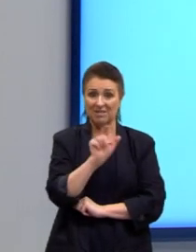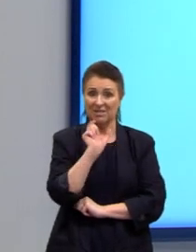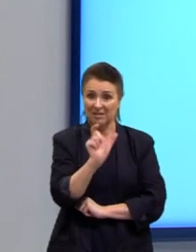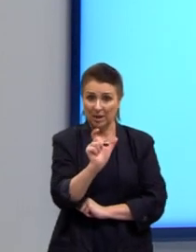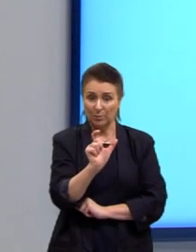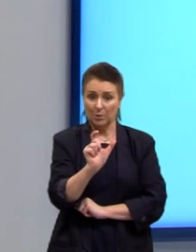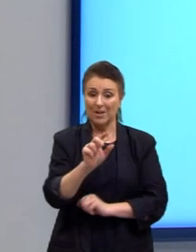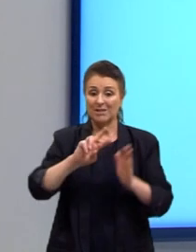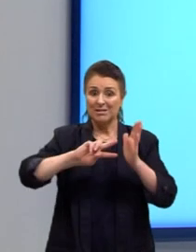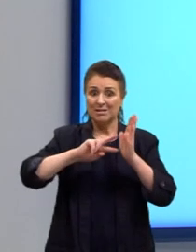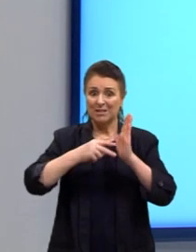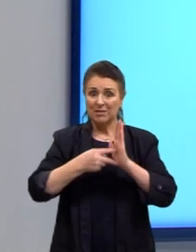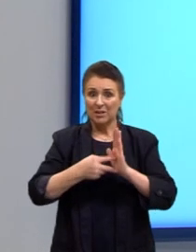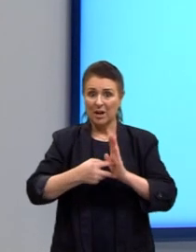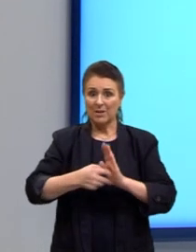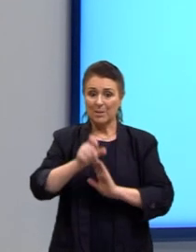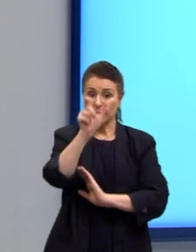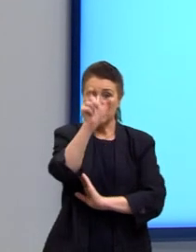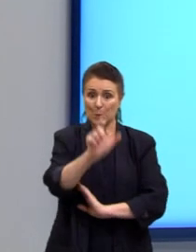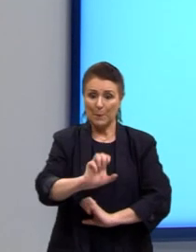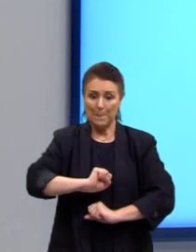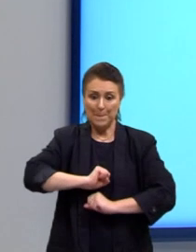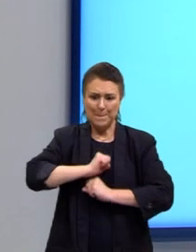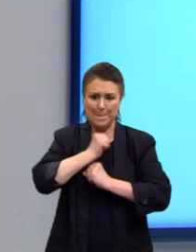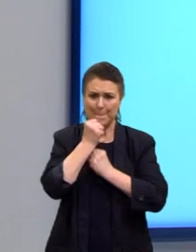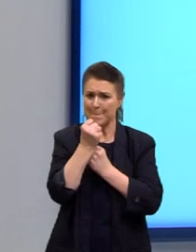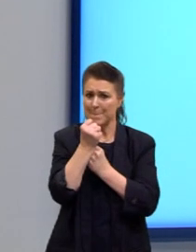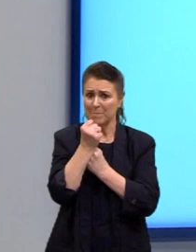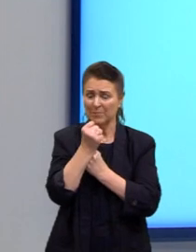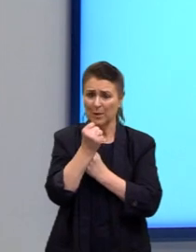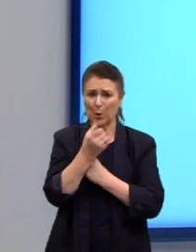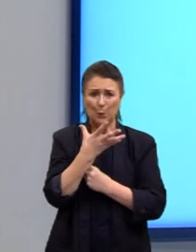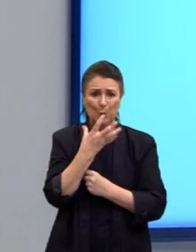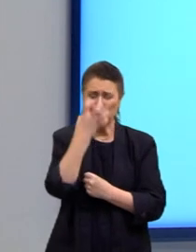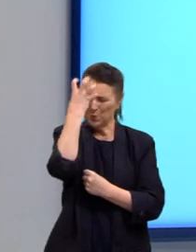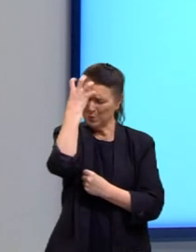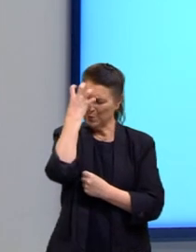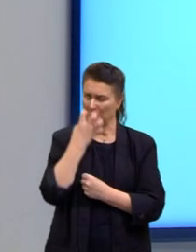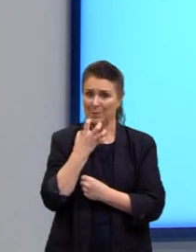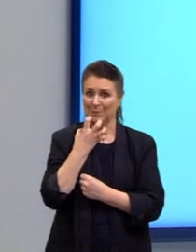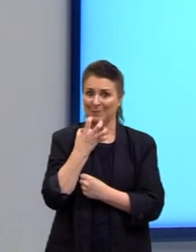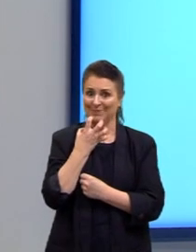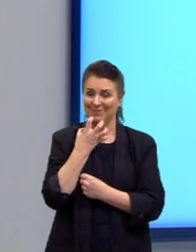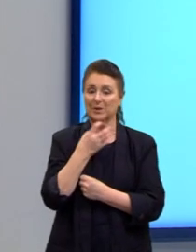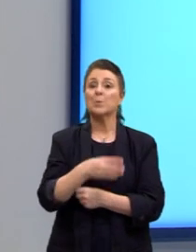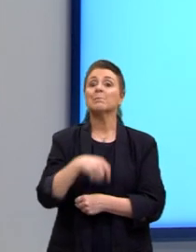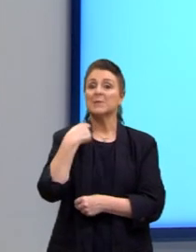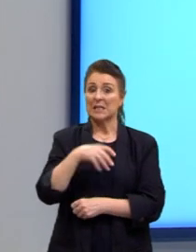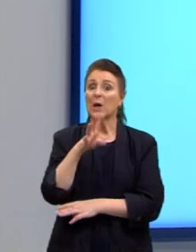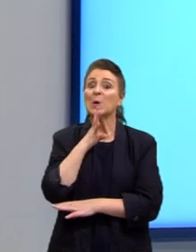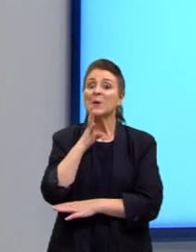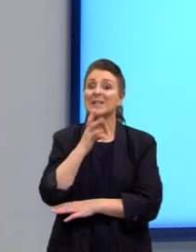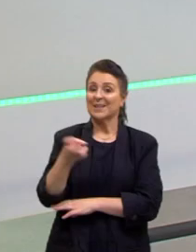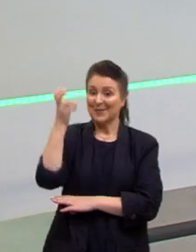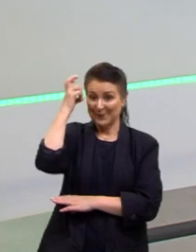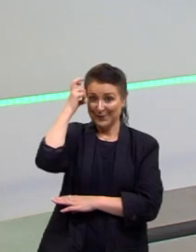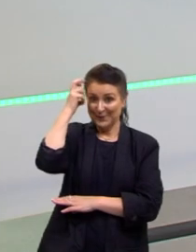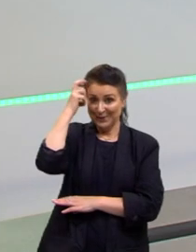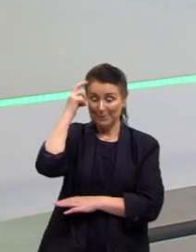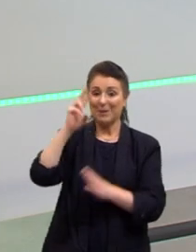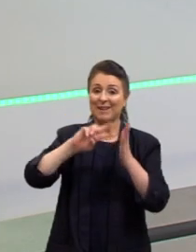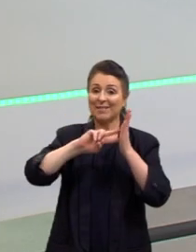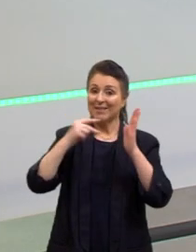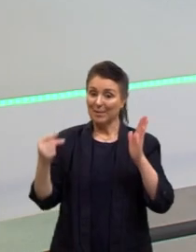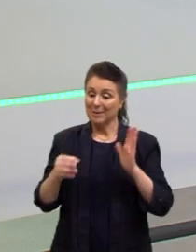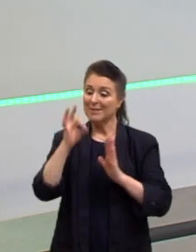está irada para compreender isso nós teremos então que vai ser um pouquinho da Cultura né Um